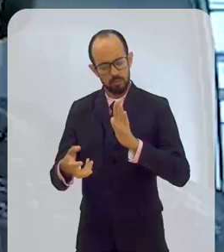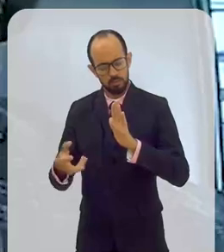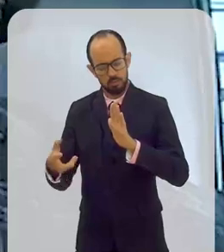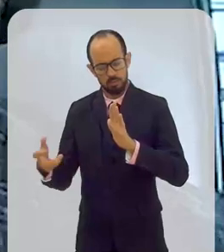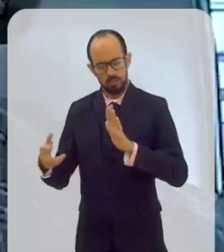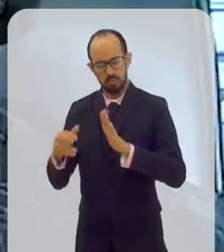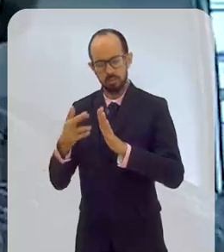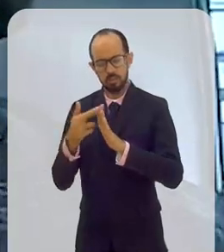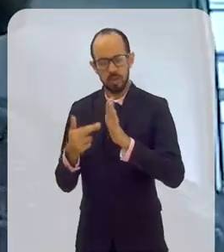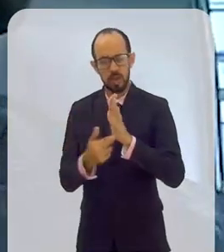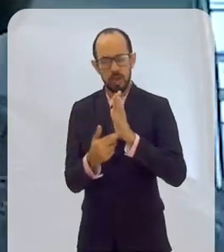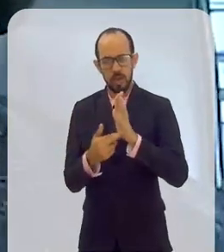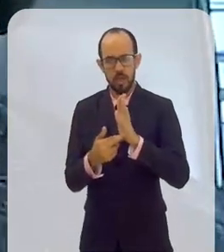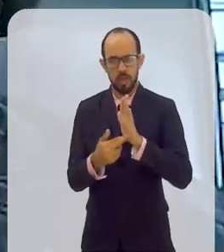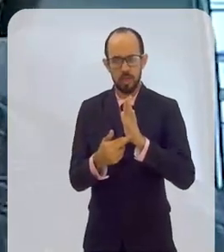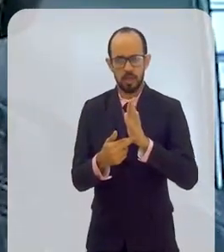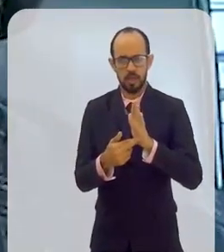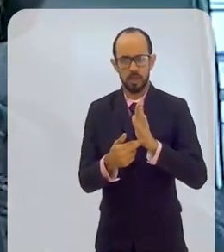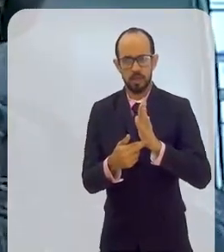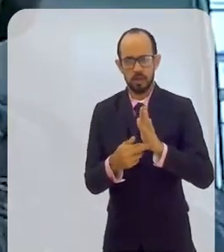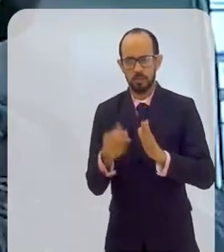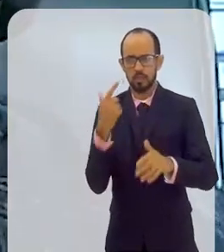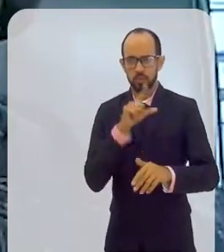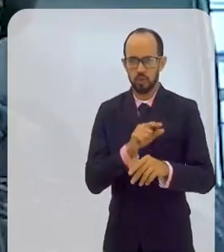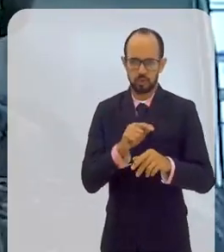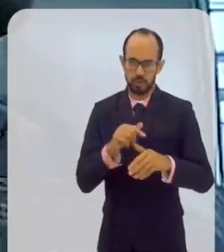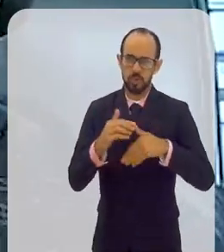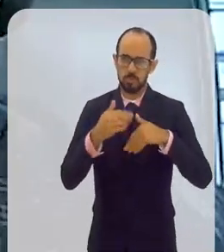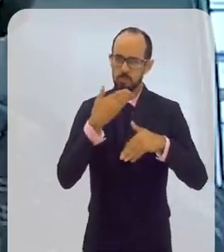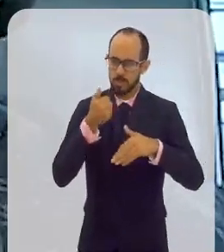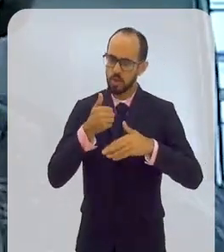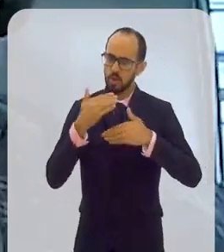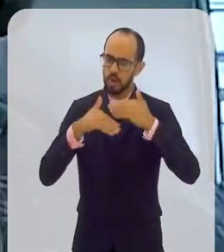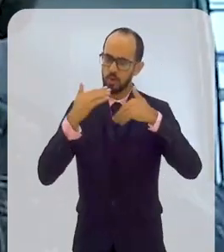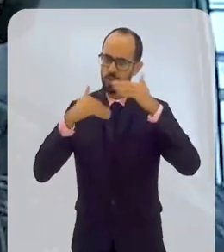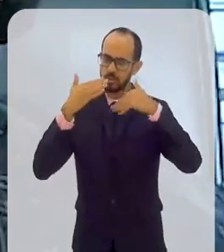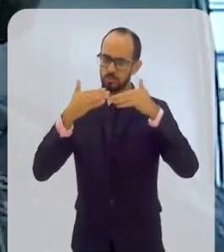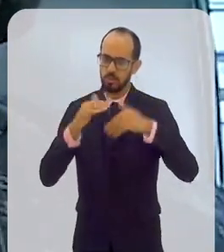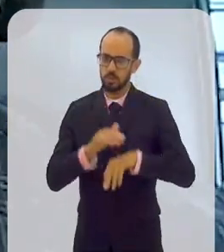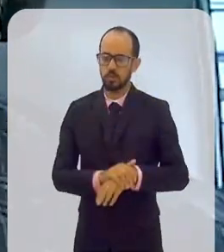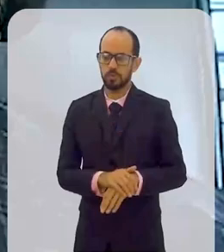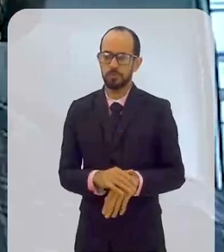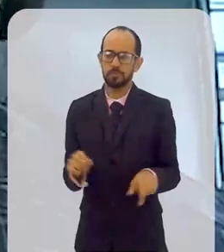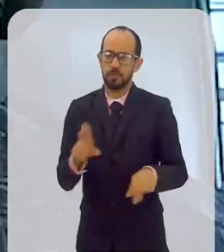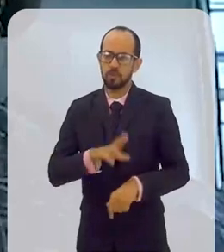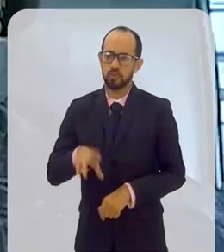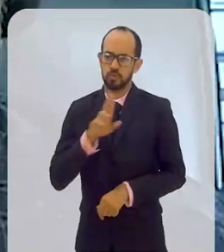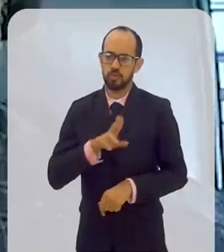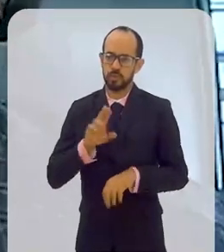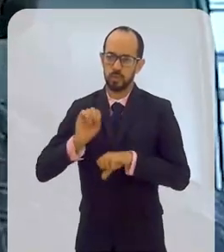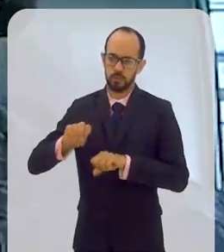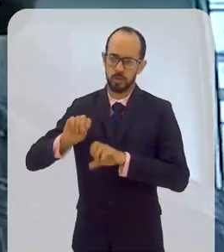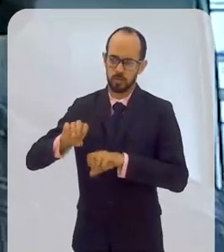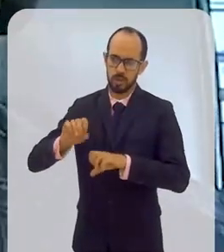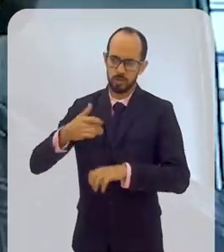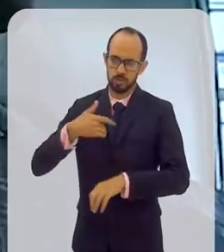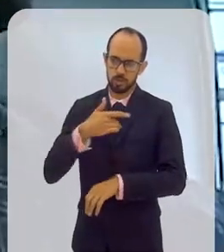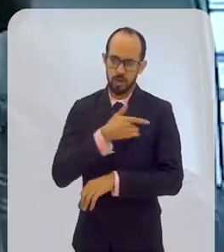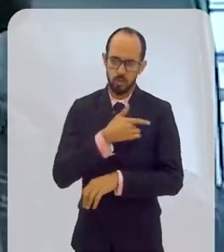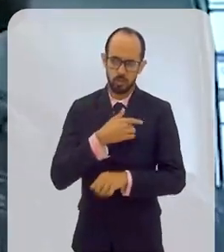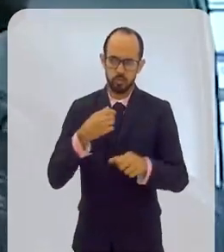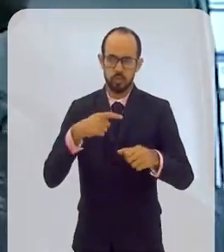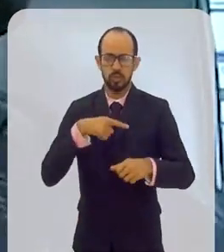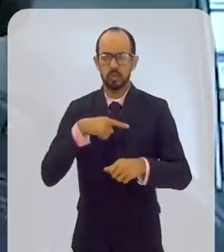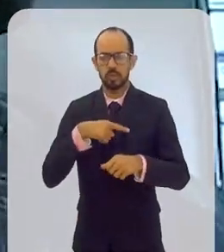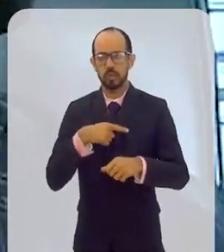ver as regras nas quais a gente consiga, pelo menos, permitir o crescimento. E para as universidades, para a educação, para a saúde,